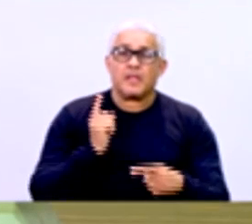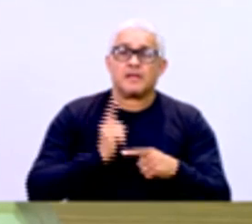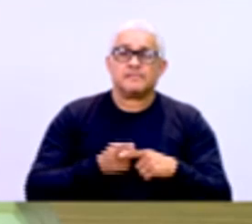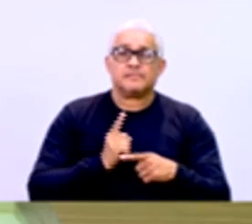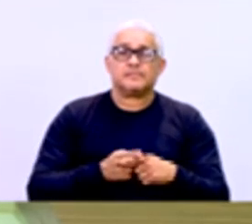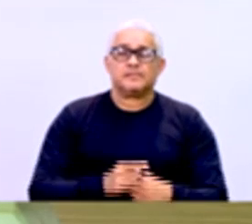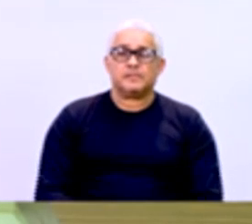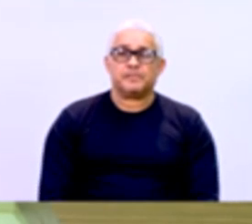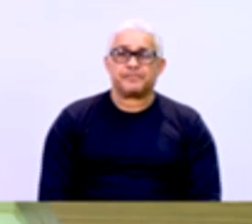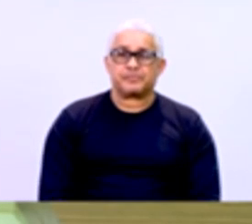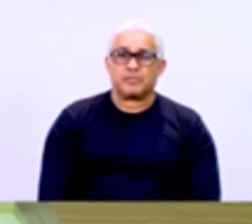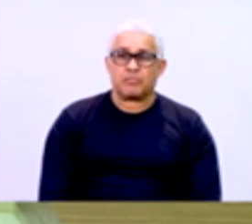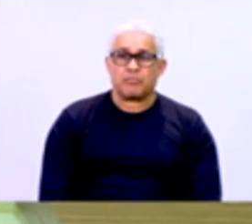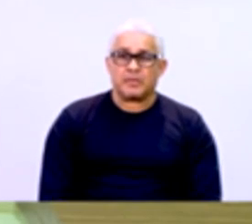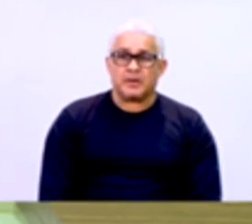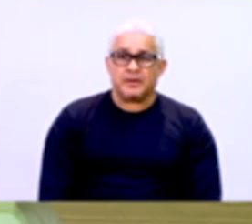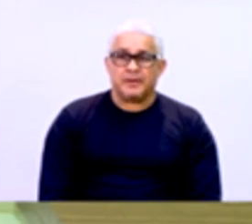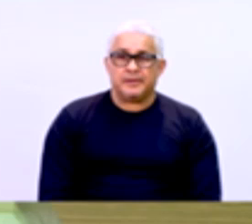a